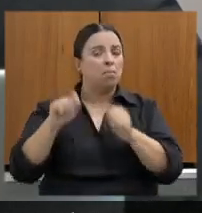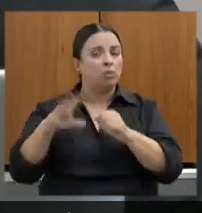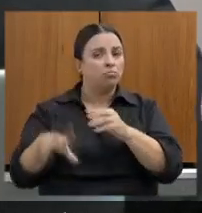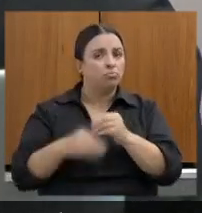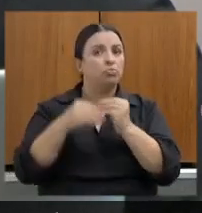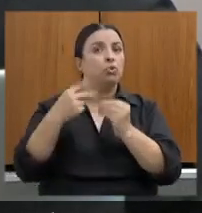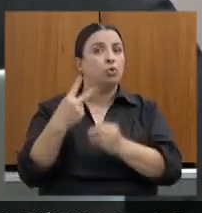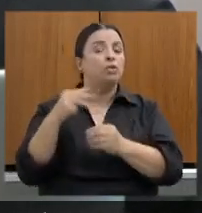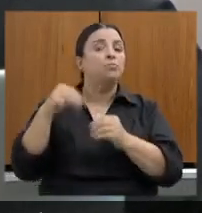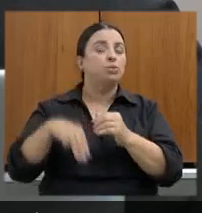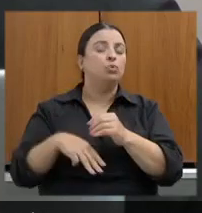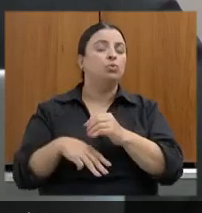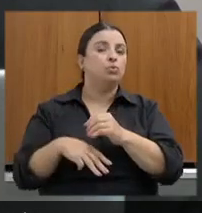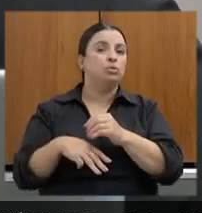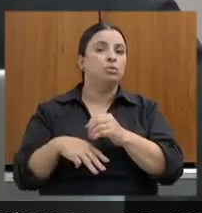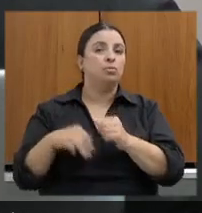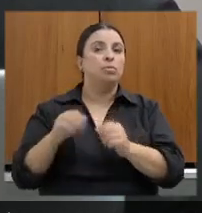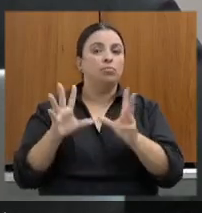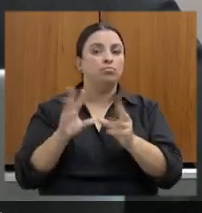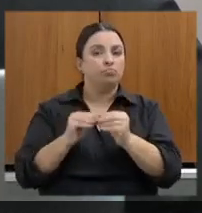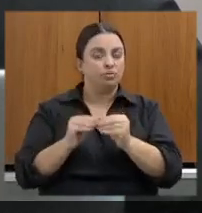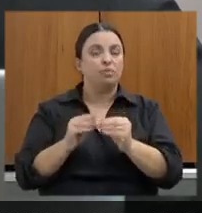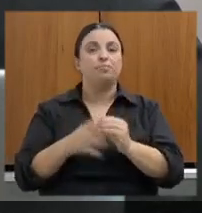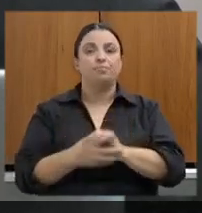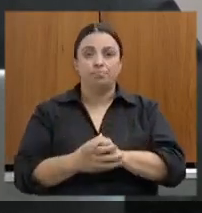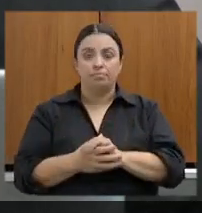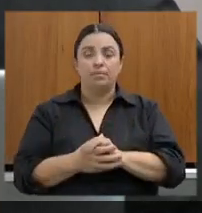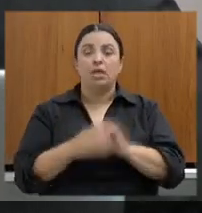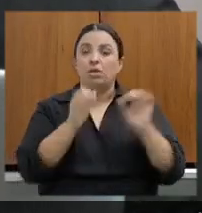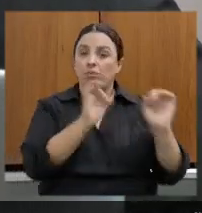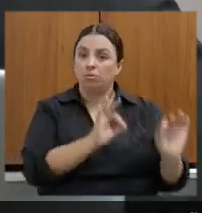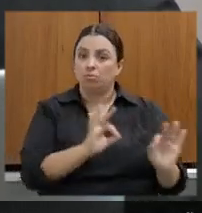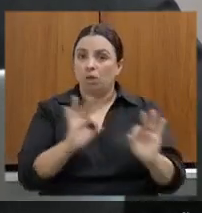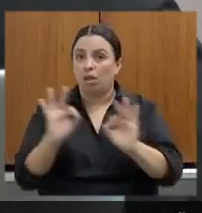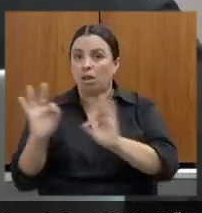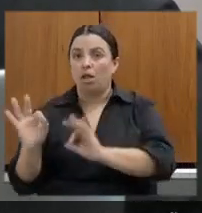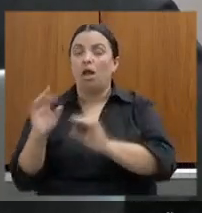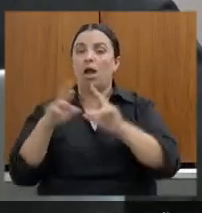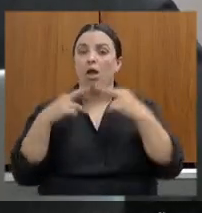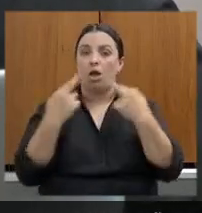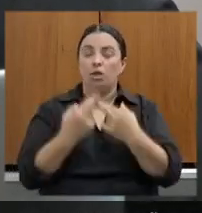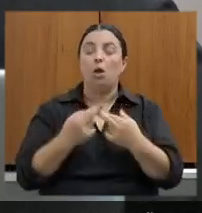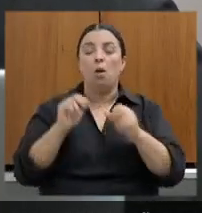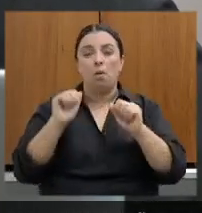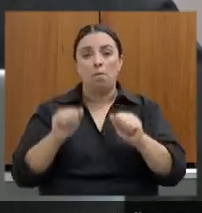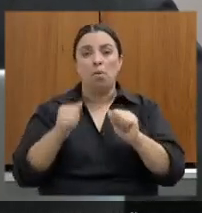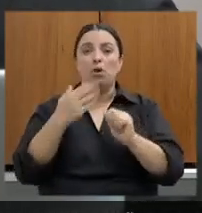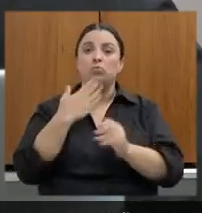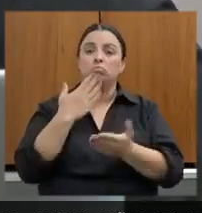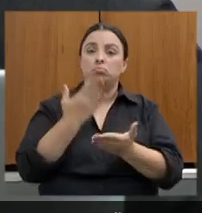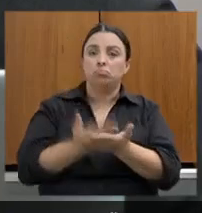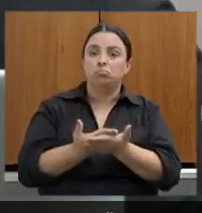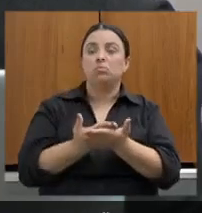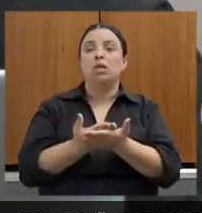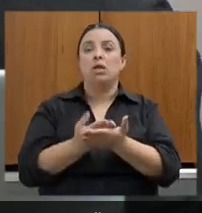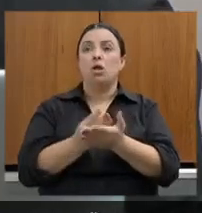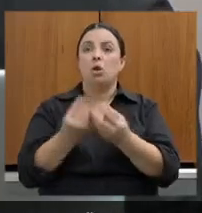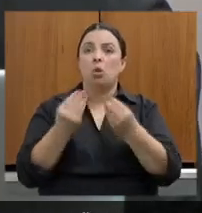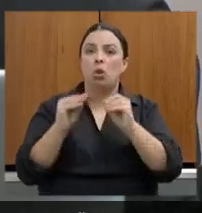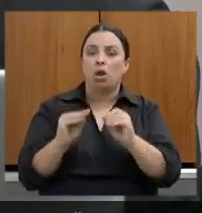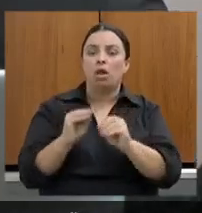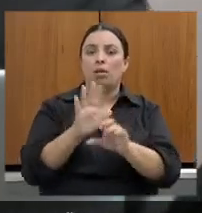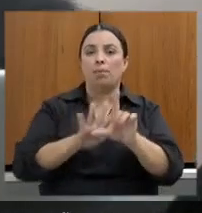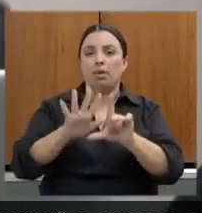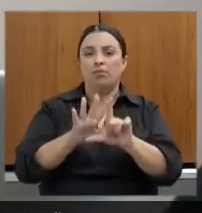para as suas considerações finais no decorrer da reunião executado dos deputados poderão apresentar na condição de Segurança Pública através da plataforma Celeste